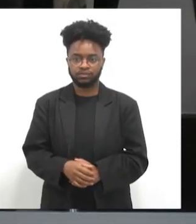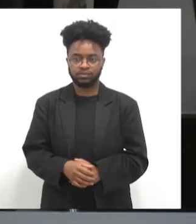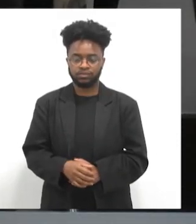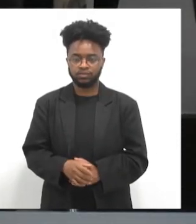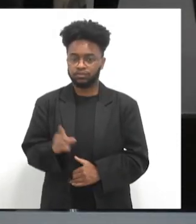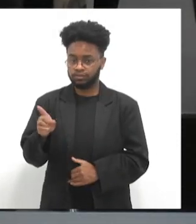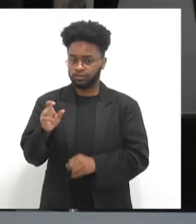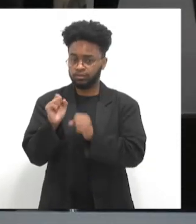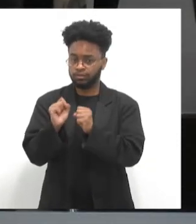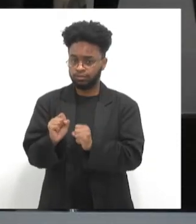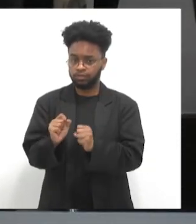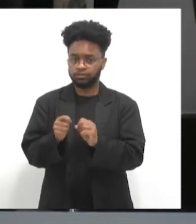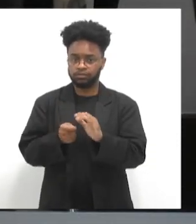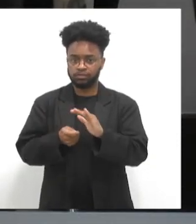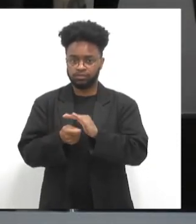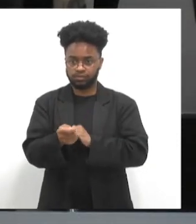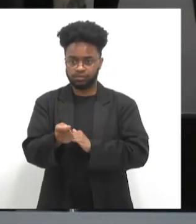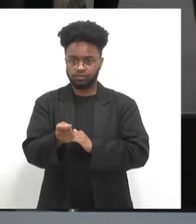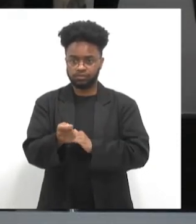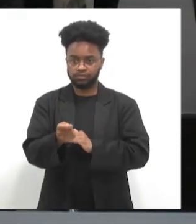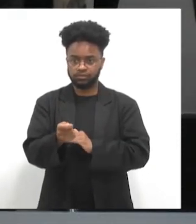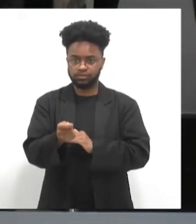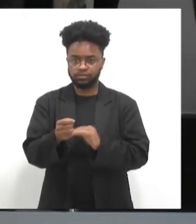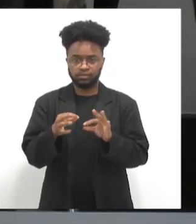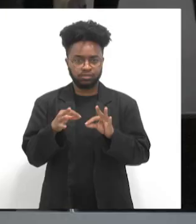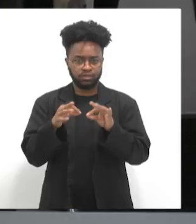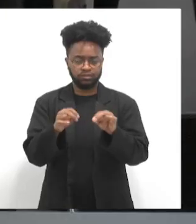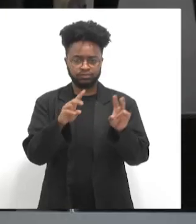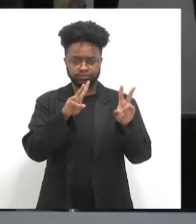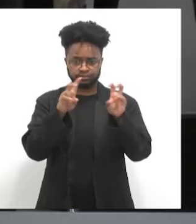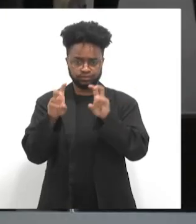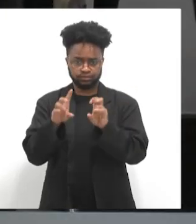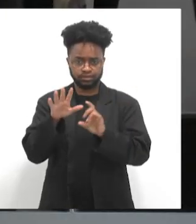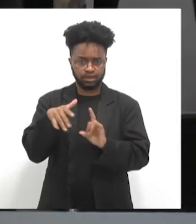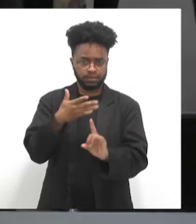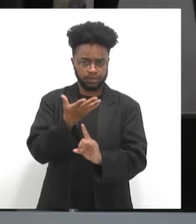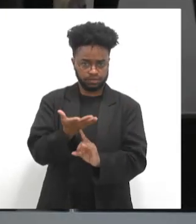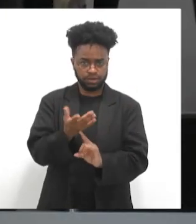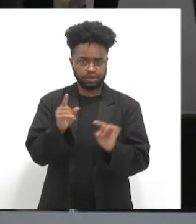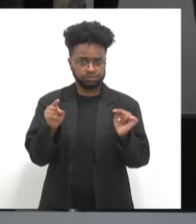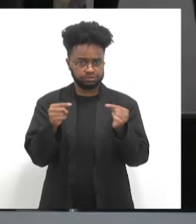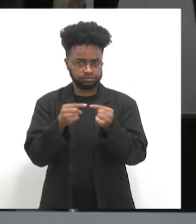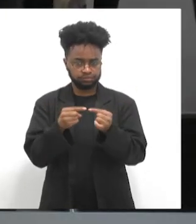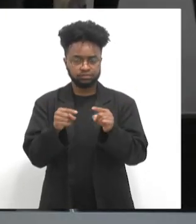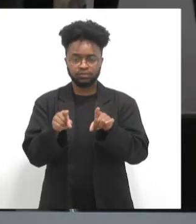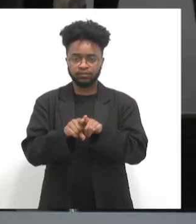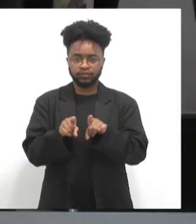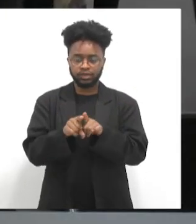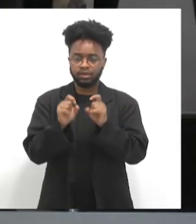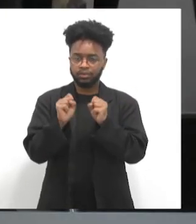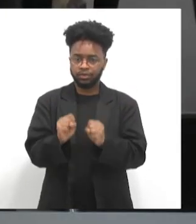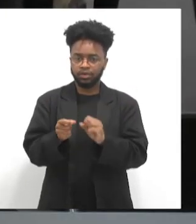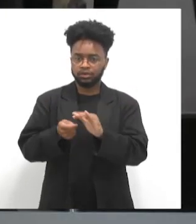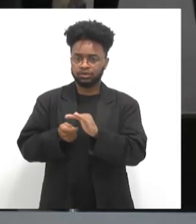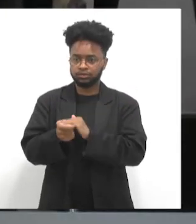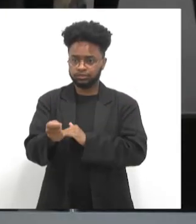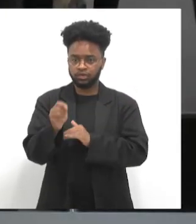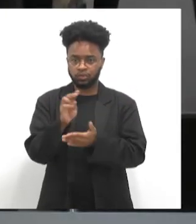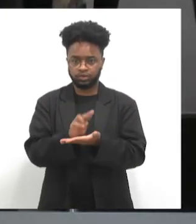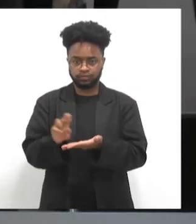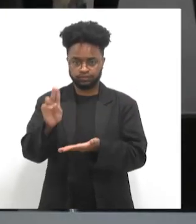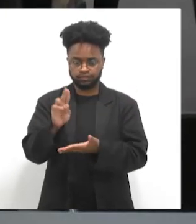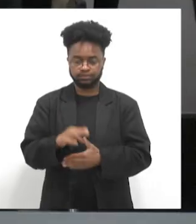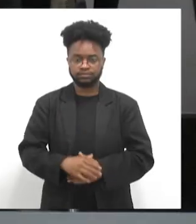você pode investir em todas as questões ambientais e também pode investir nas